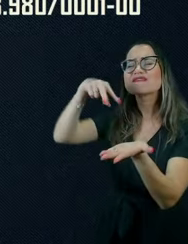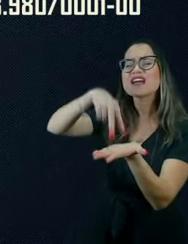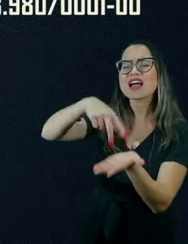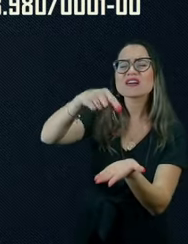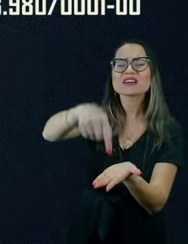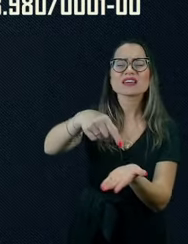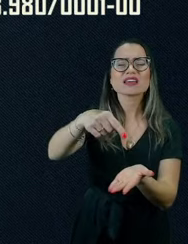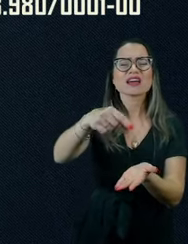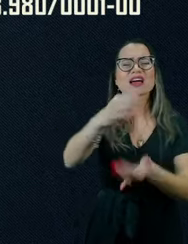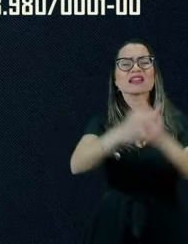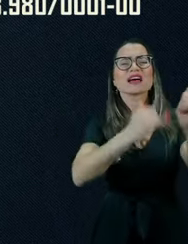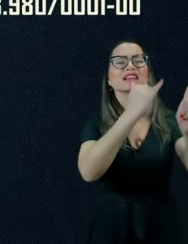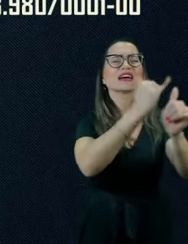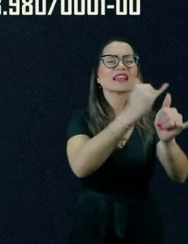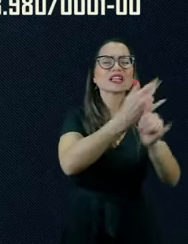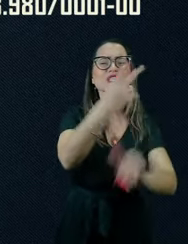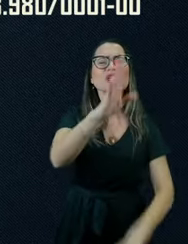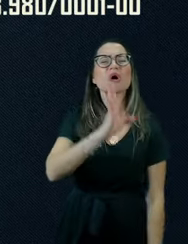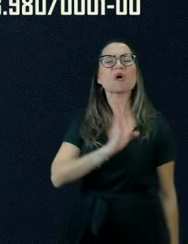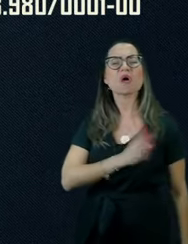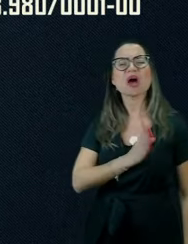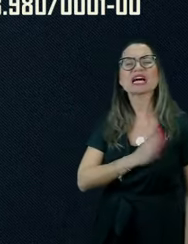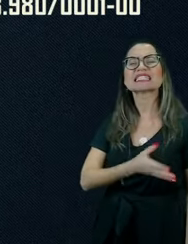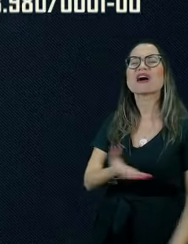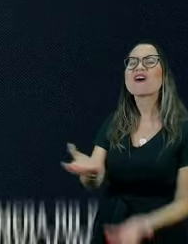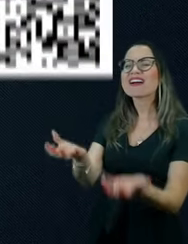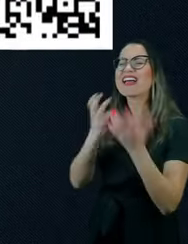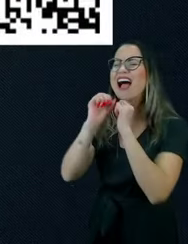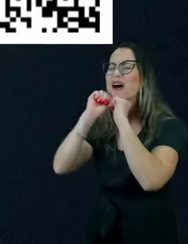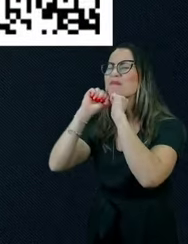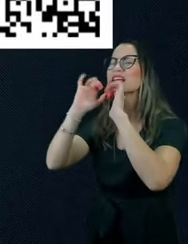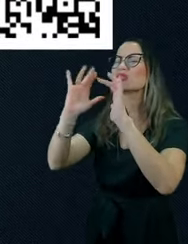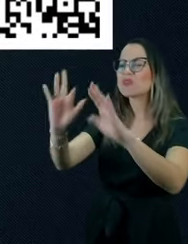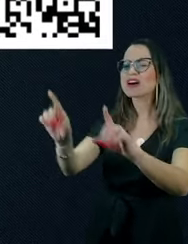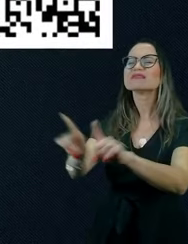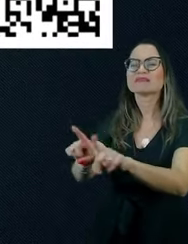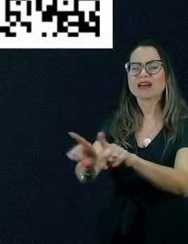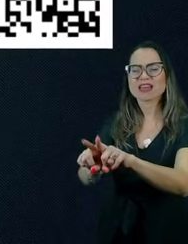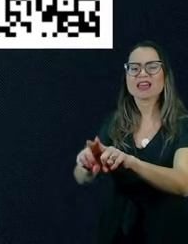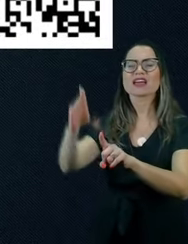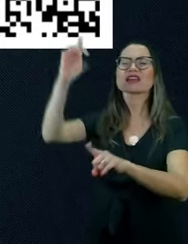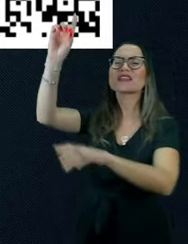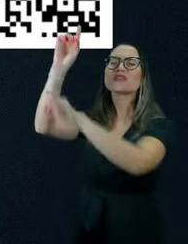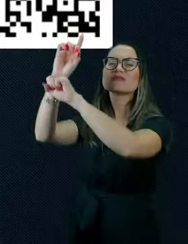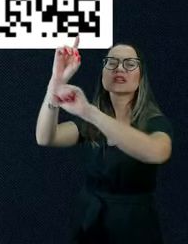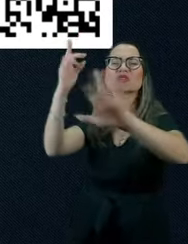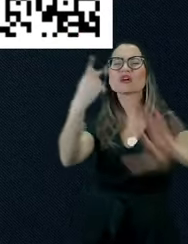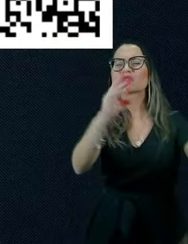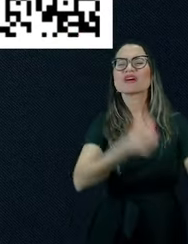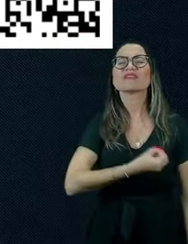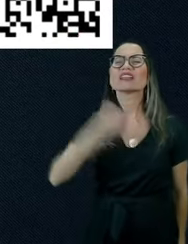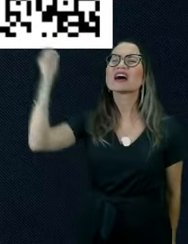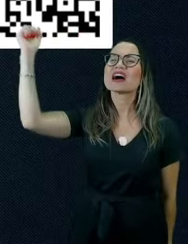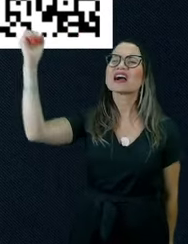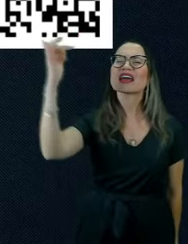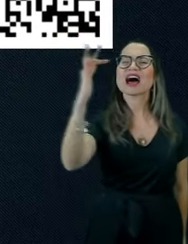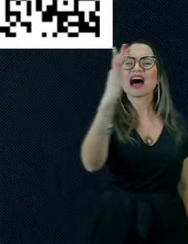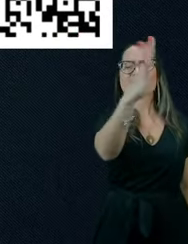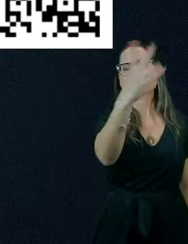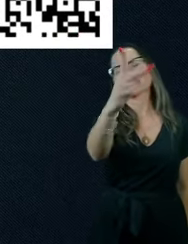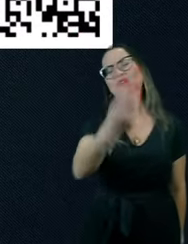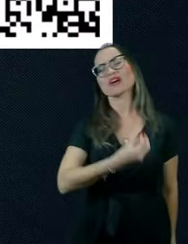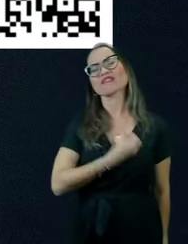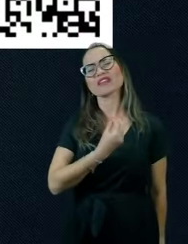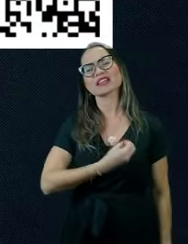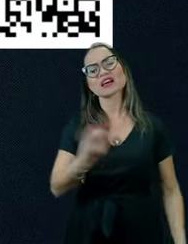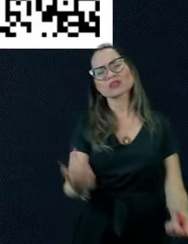que o seu coração é generoso e é de Deus, que Deus derrame muito sobre a sua vida, que venha graça do céu na área financeira,